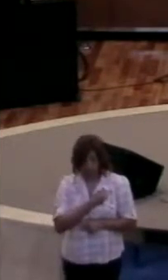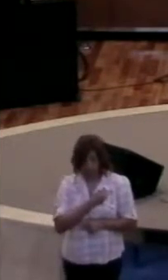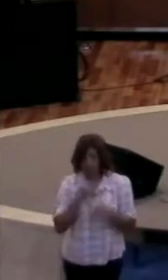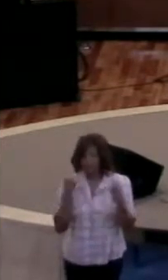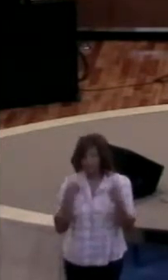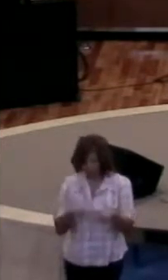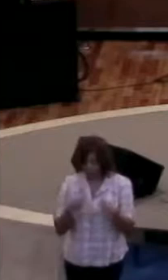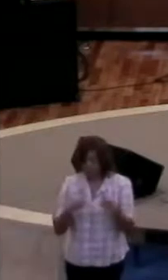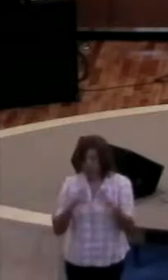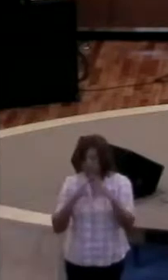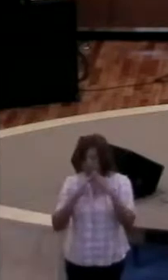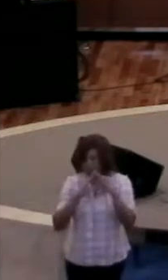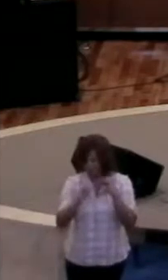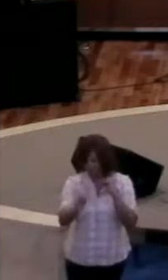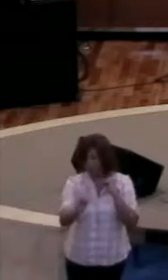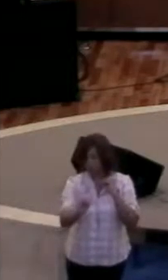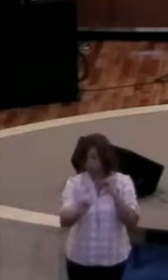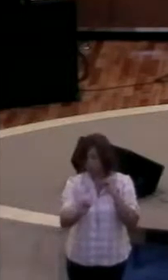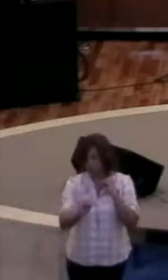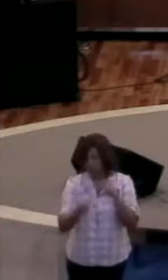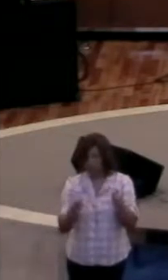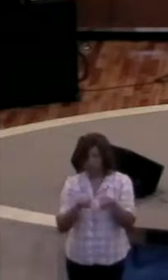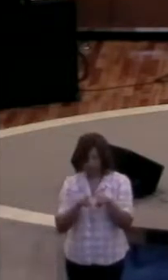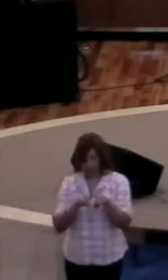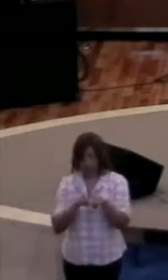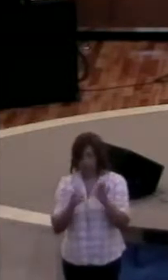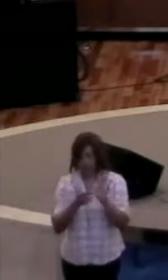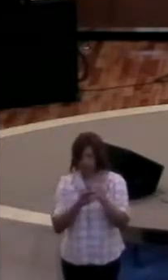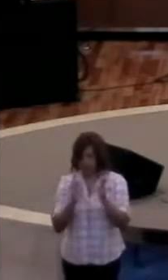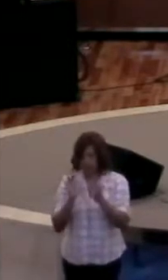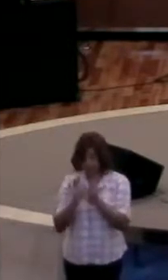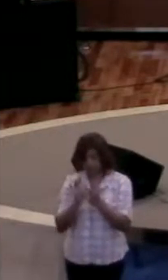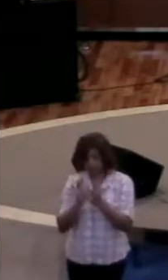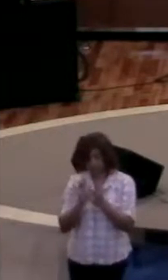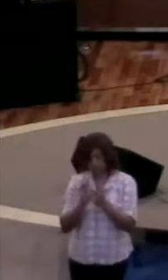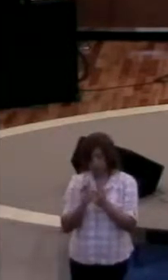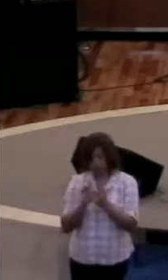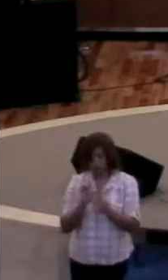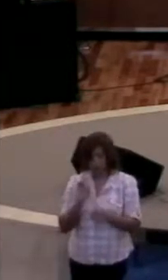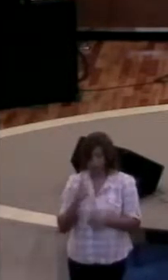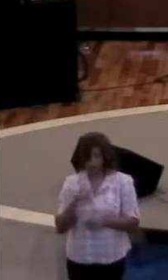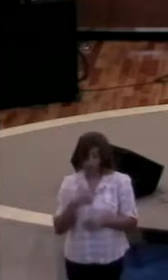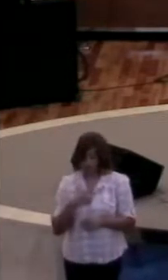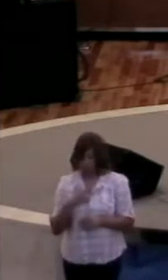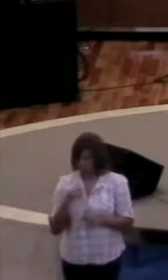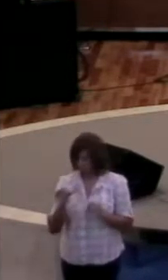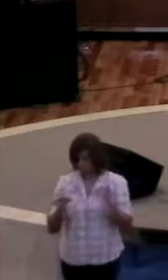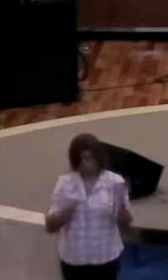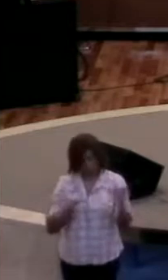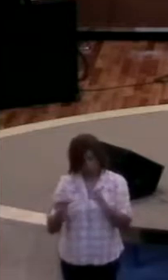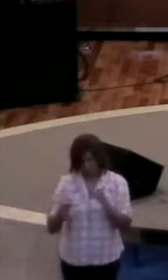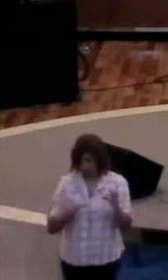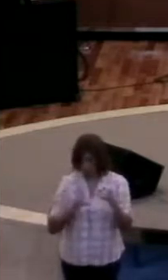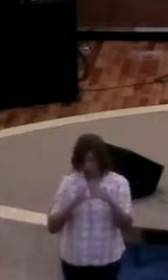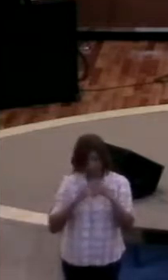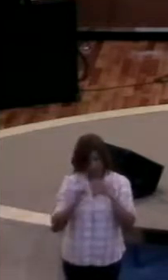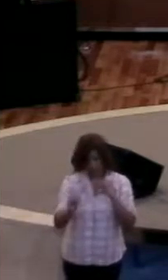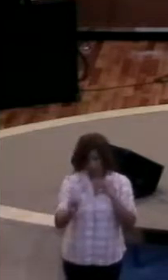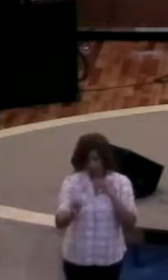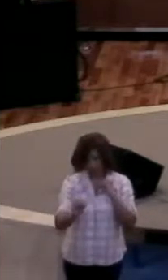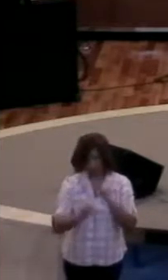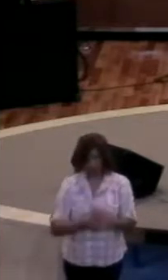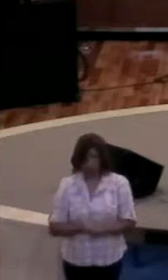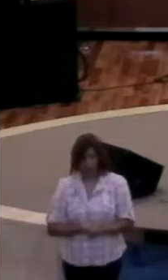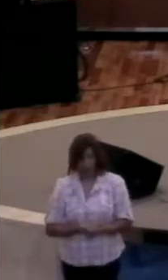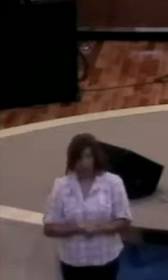fugir. Assim foi com Cristo, mas nós não estamos preparados para isto. Eu vou citar para você um provérbio chinês, por